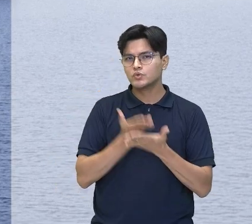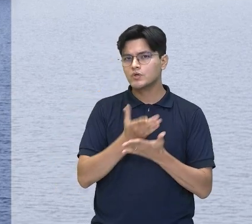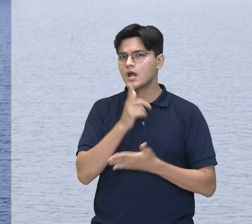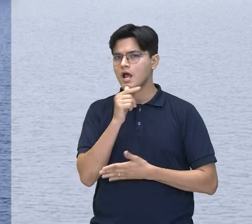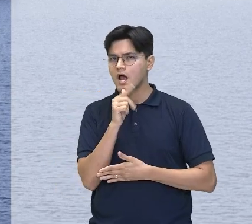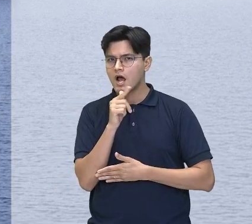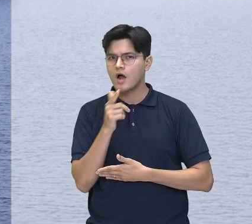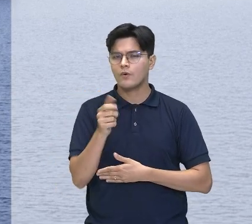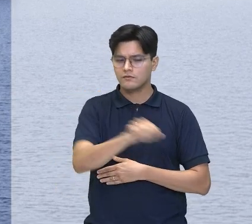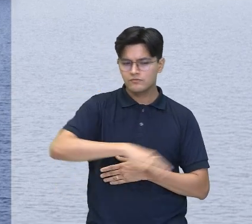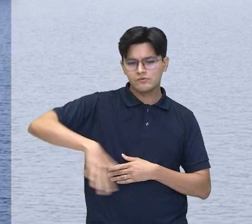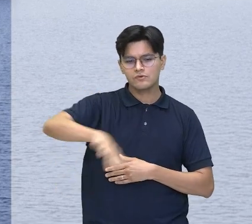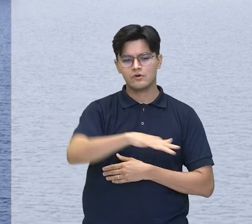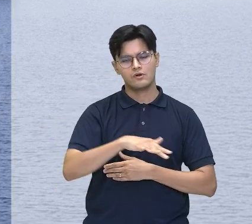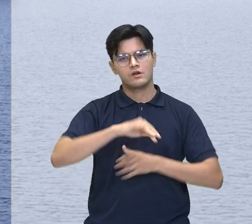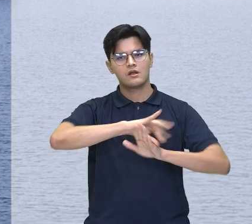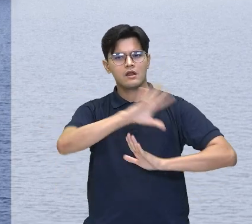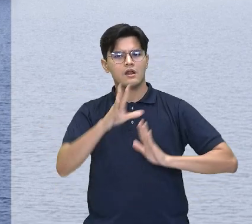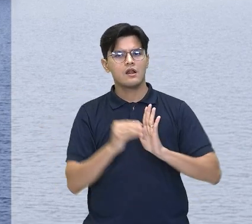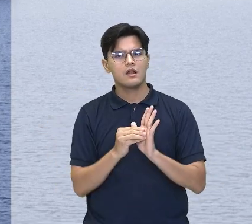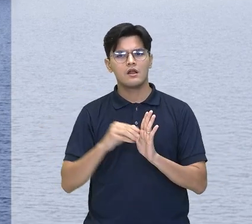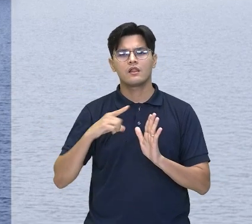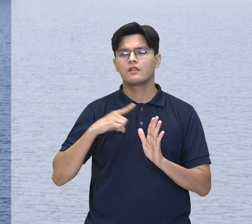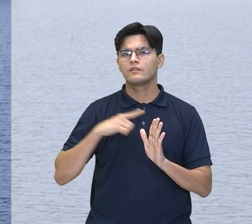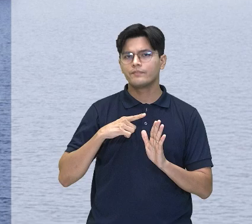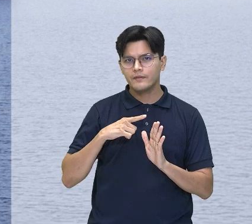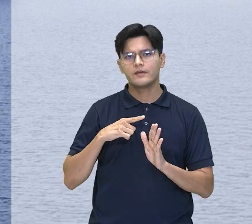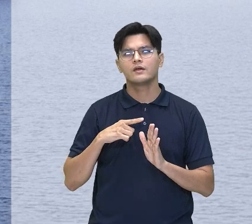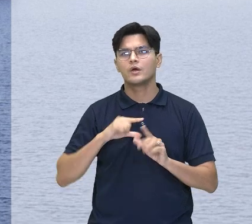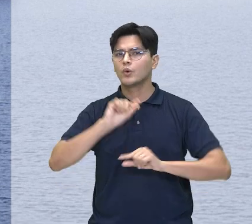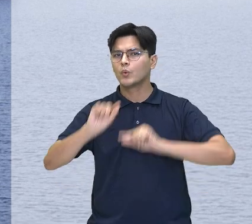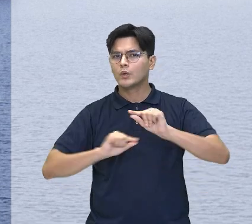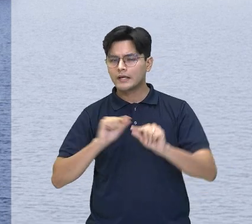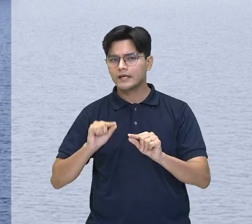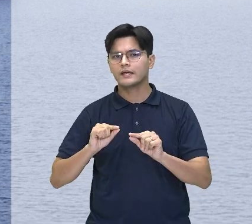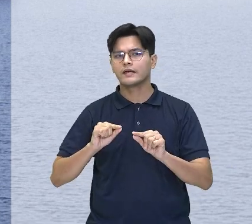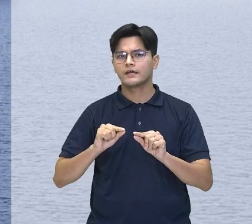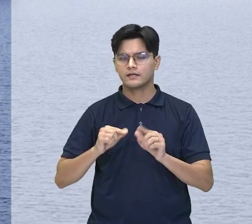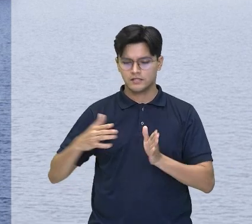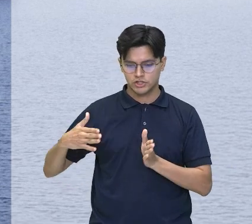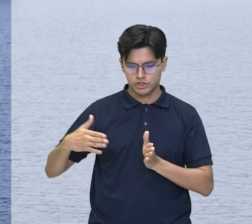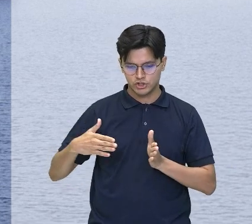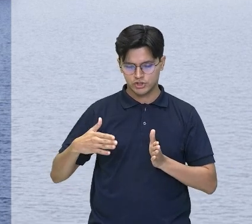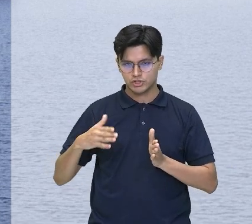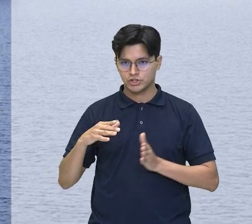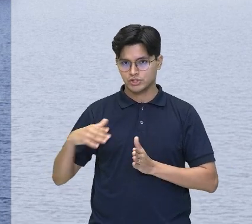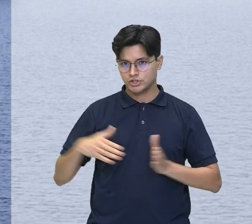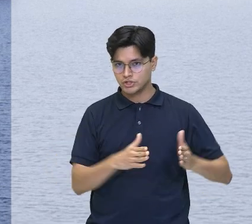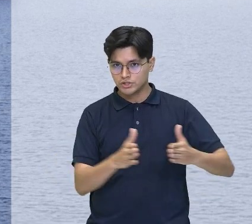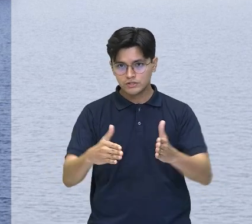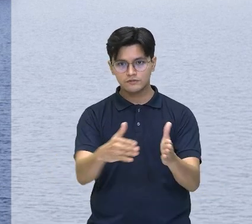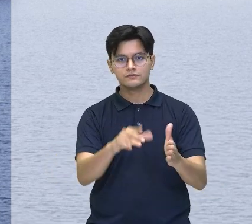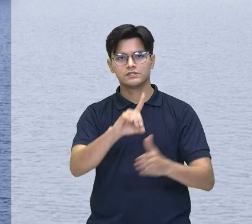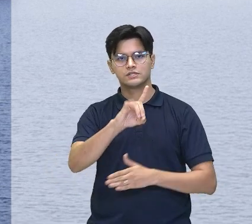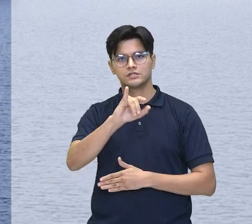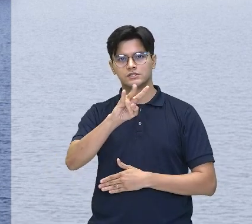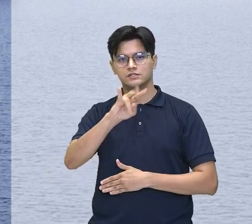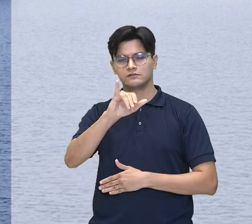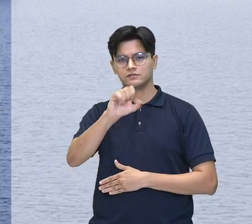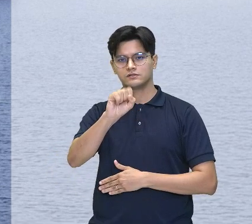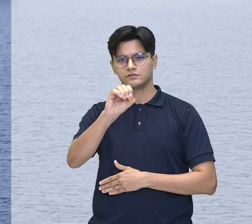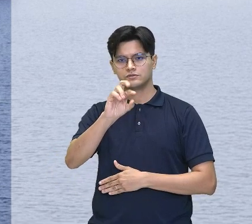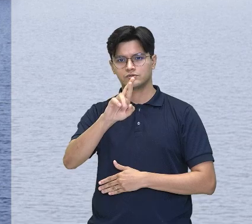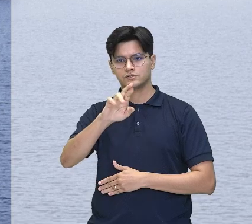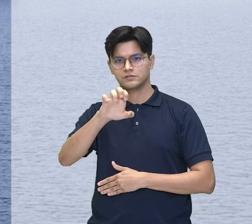delimitada por importantes divisores de água. Ao norte, nós temos o escudo das